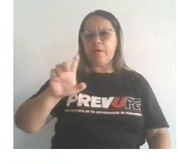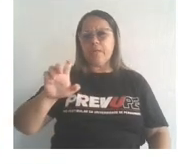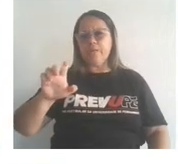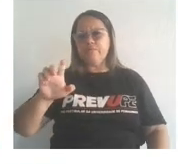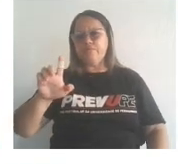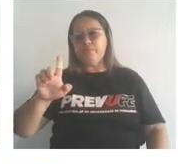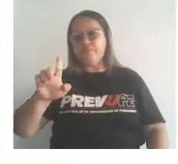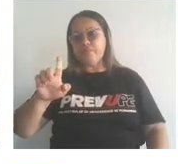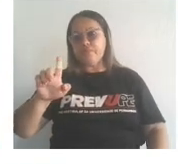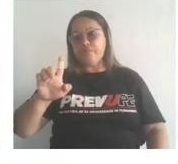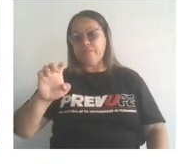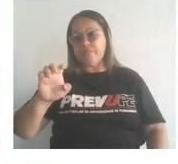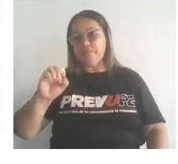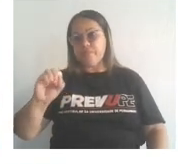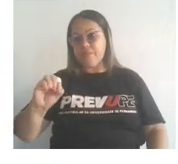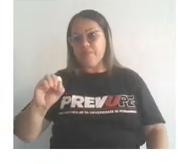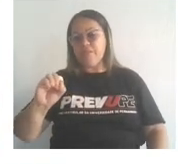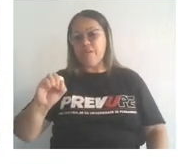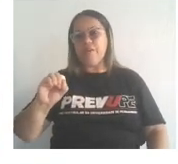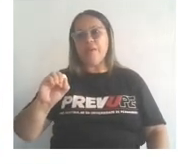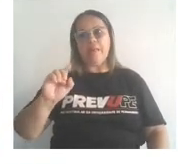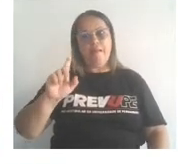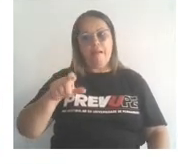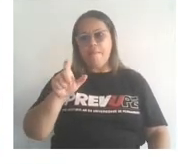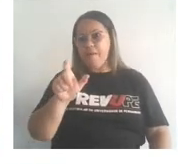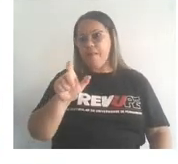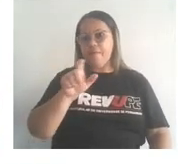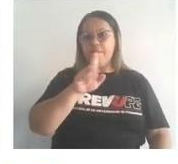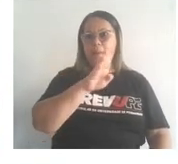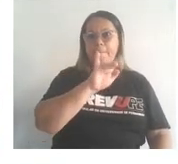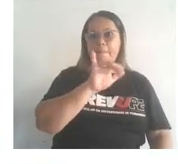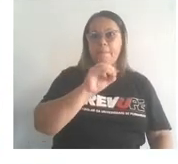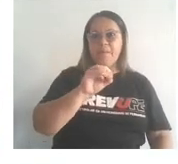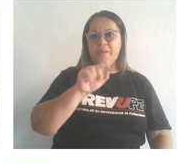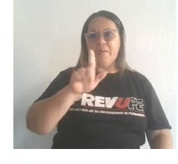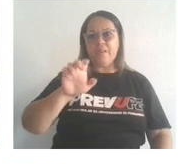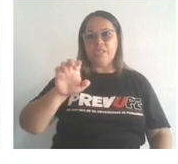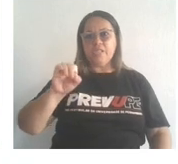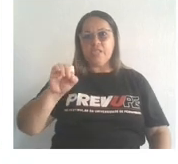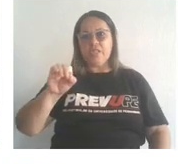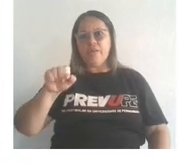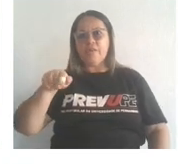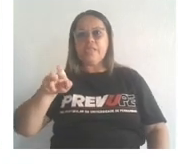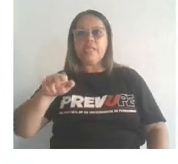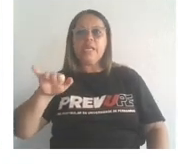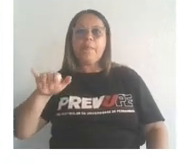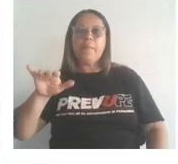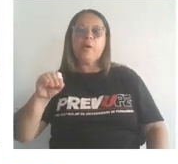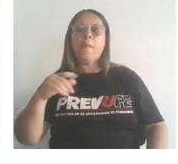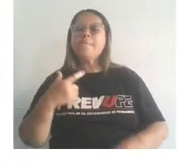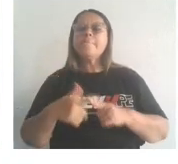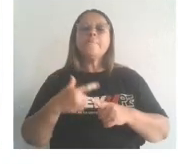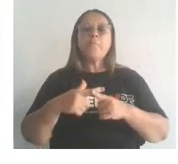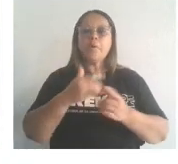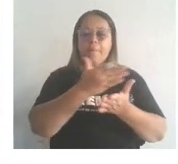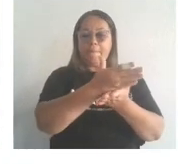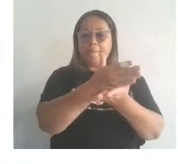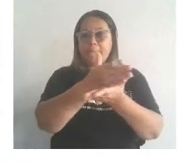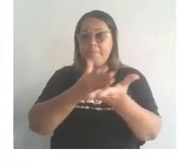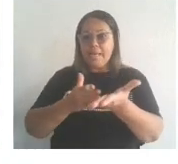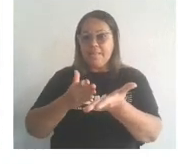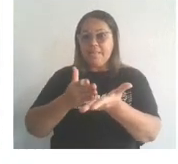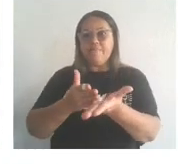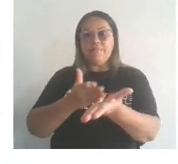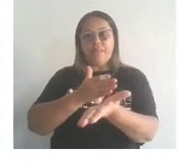A palavra é biogeoquímico. Ele tem esse bio e geo, pessoal, porque uma parte do ciclo,